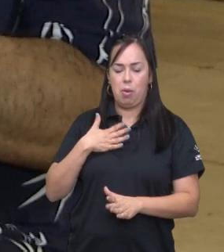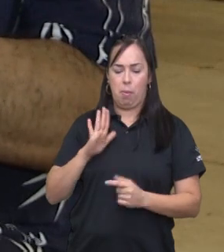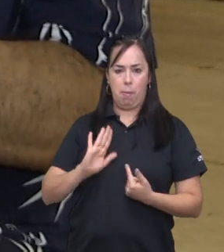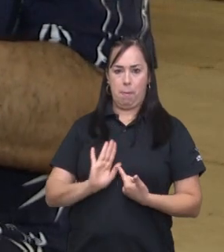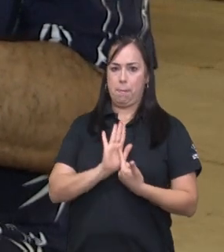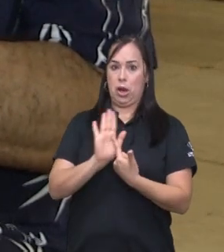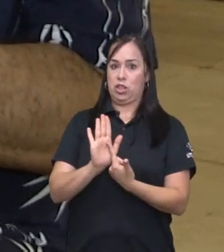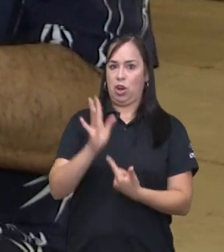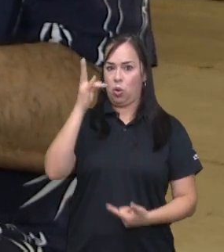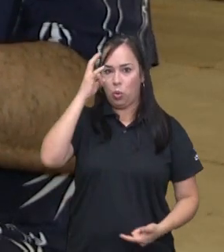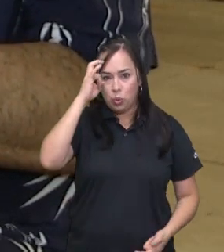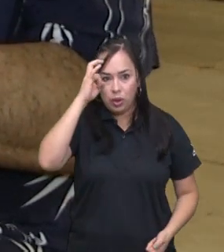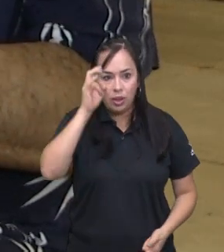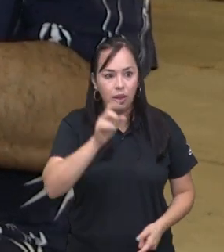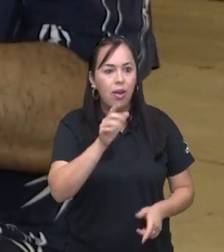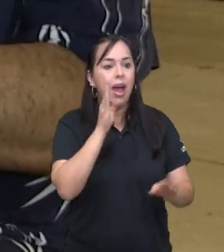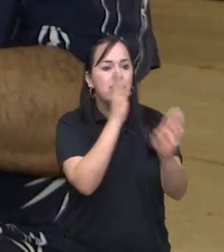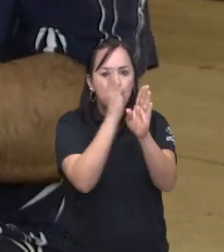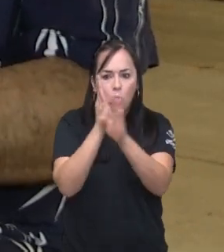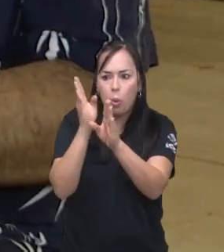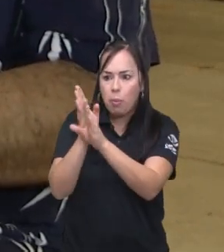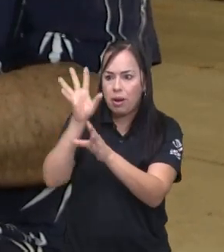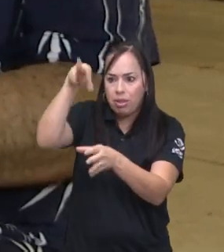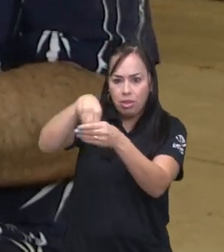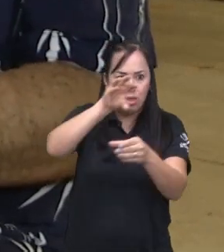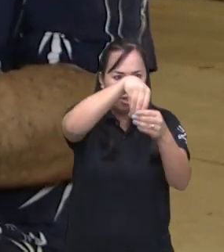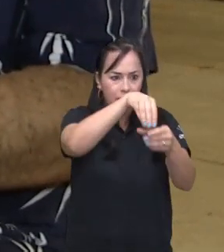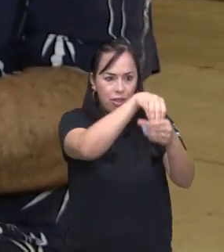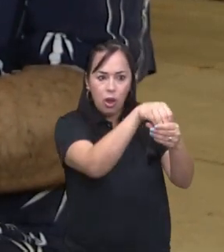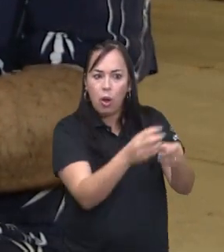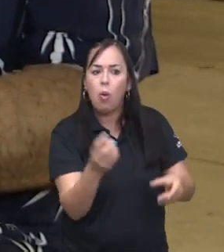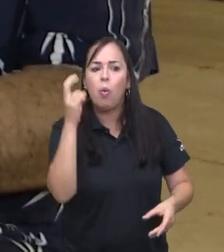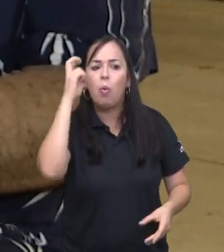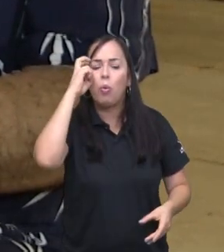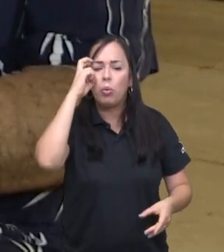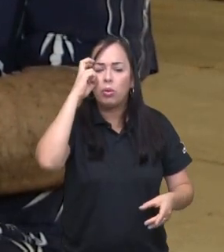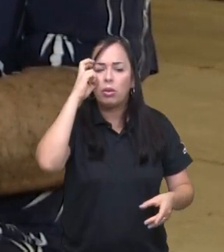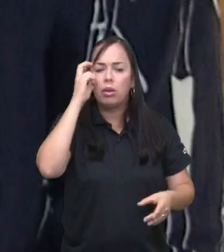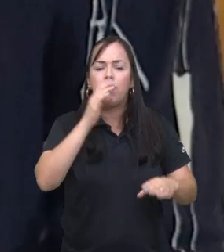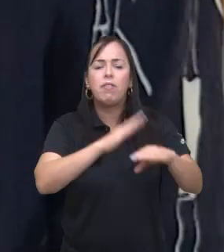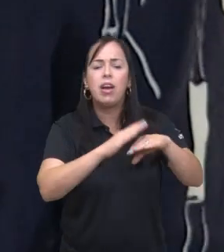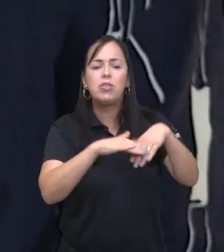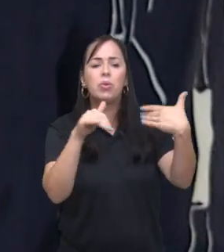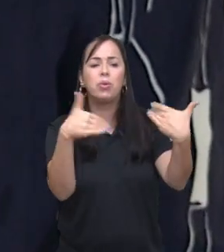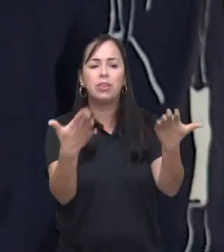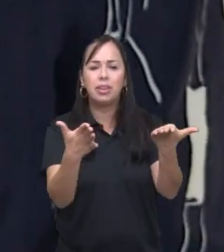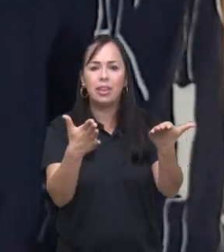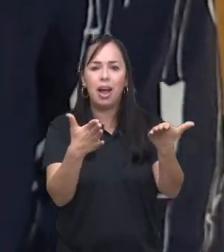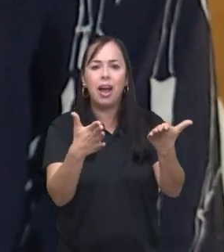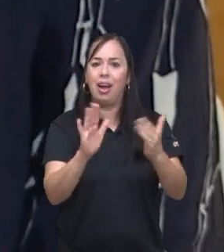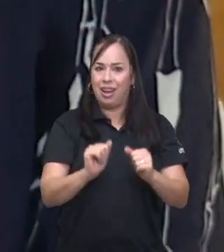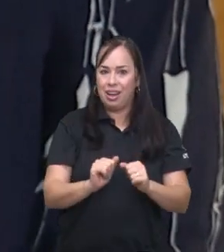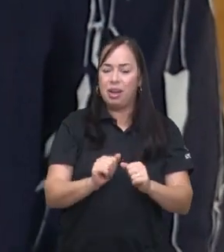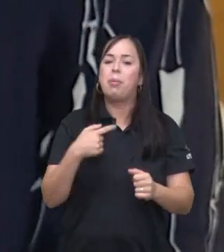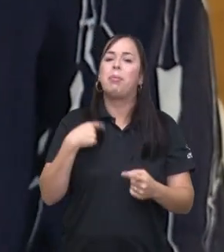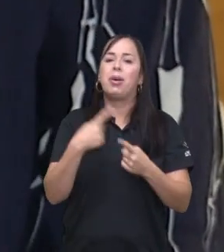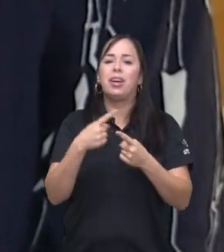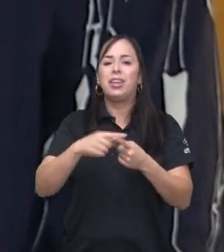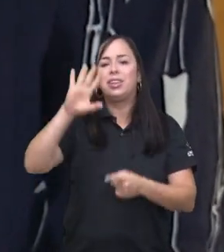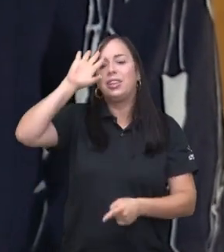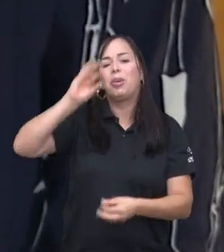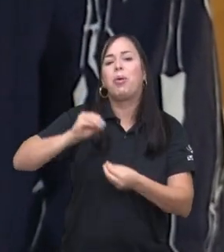oferecer a cultura para você, é descobrir em você o que você faz que pode ser arte. Porque a gente entende que isso é um trabalho